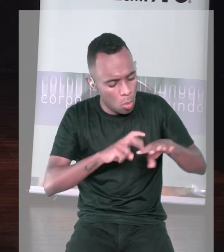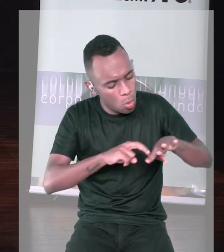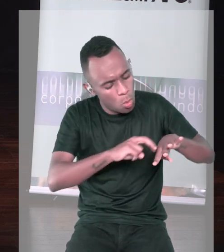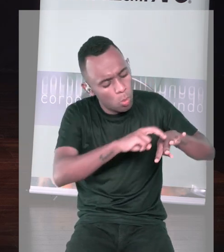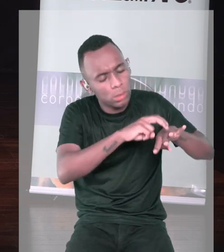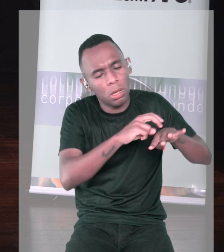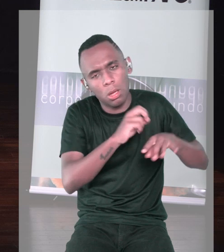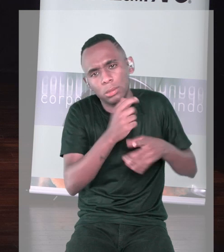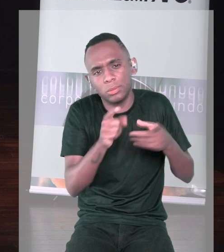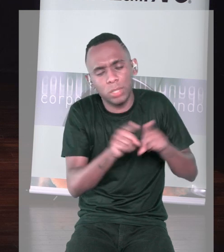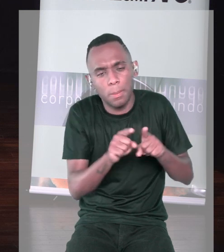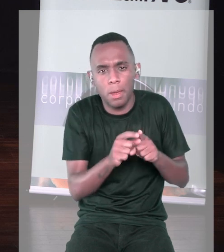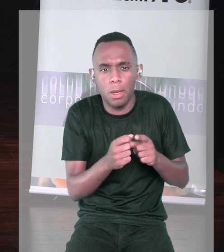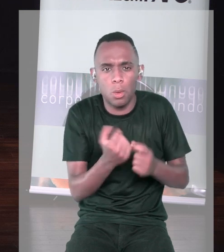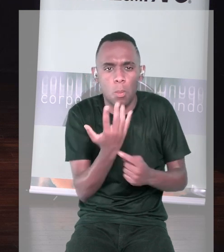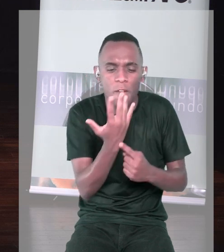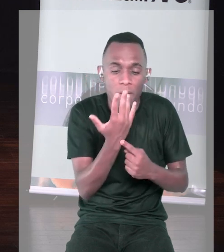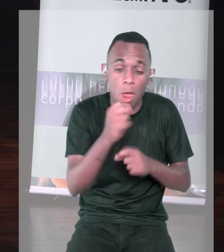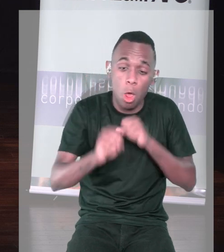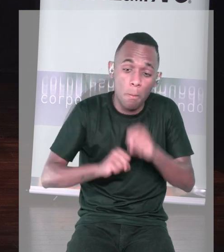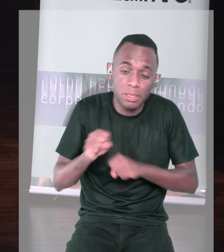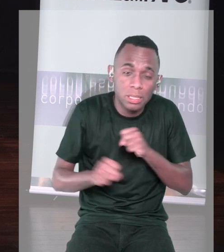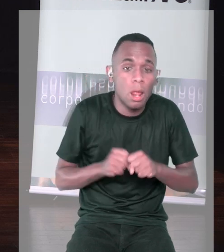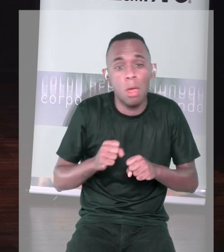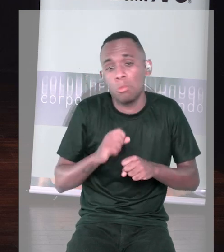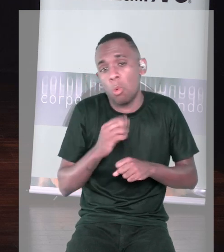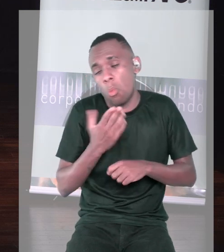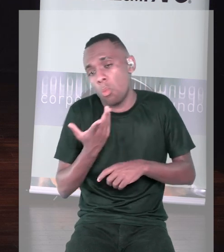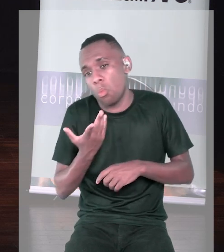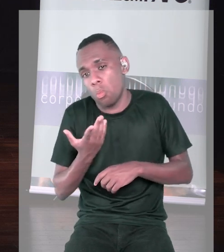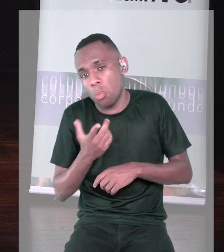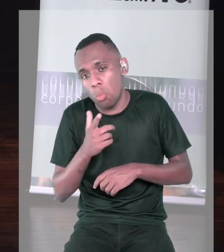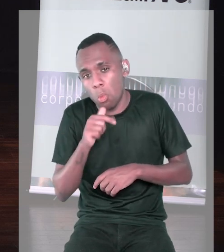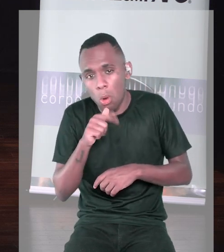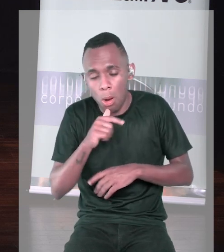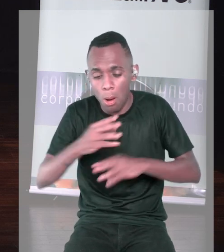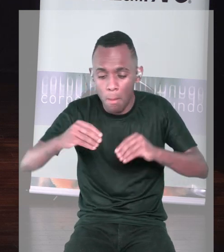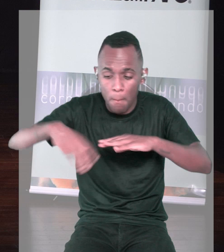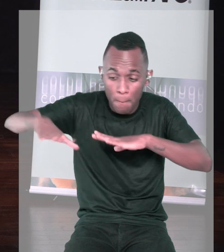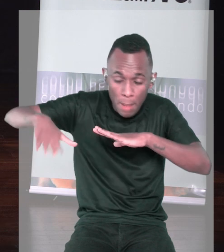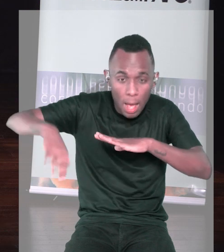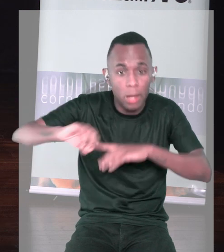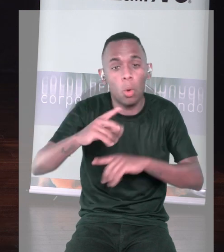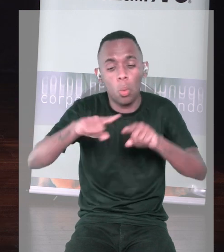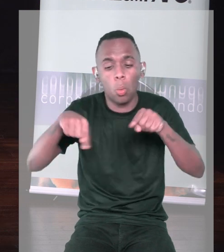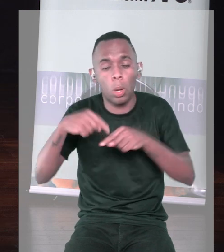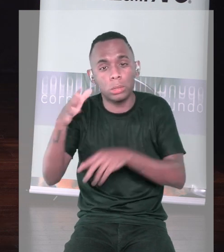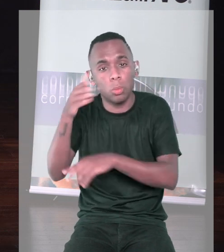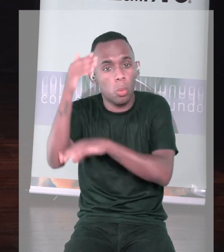degrau de uma escada e uma vela, uma bicicleta, uma praia isolada, um quarto